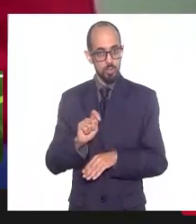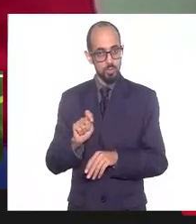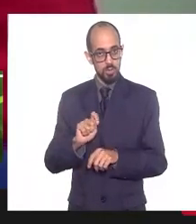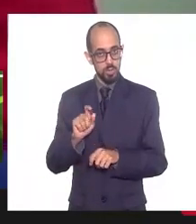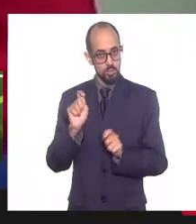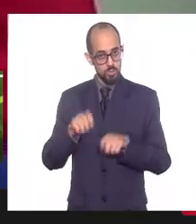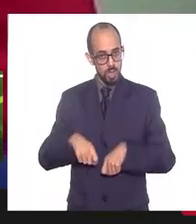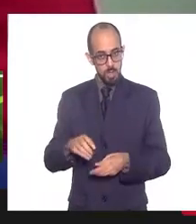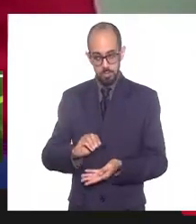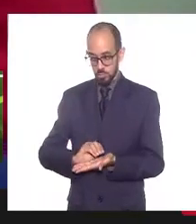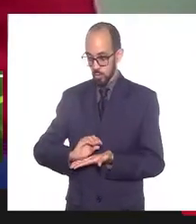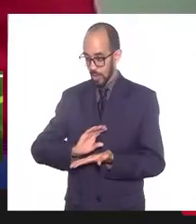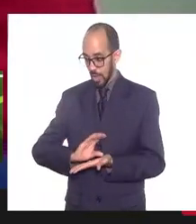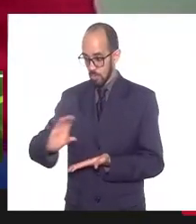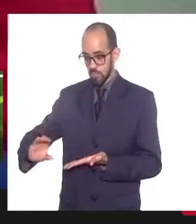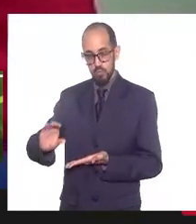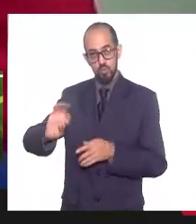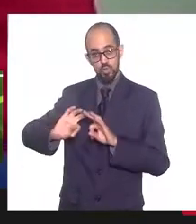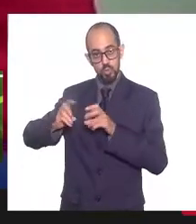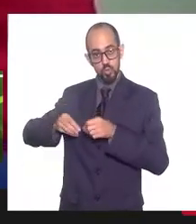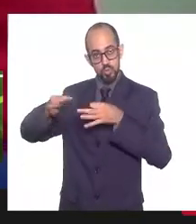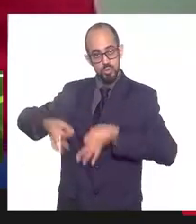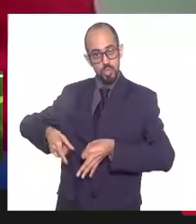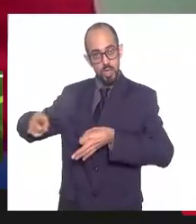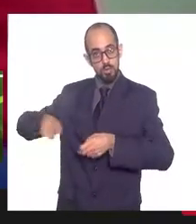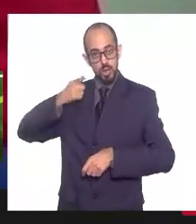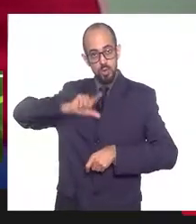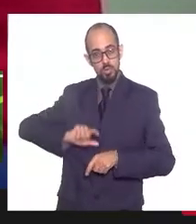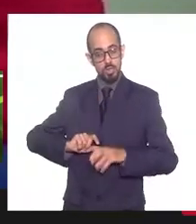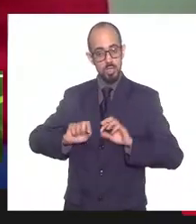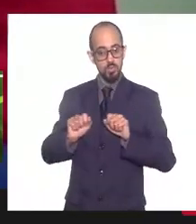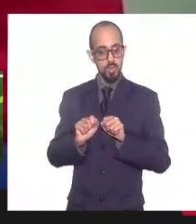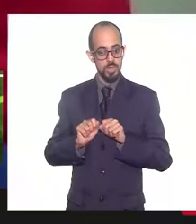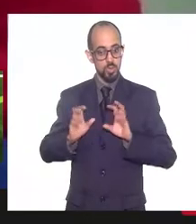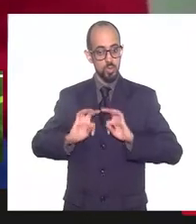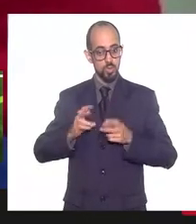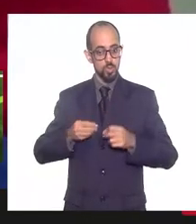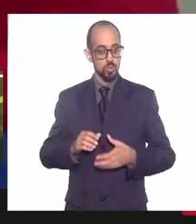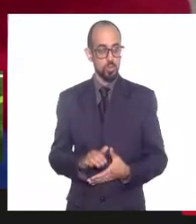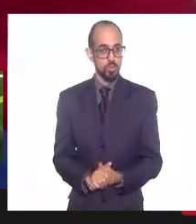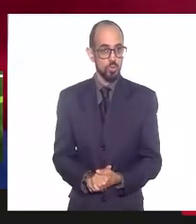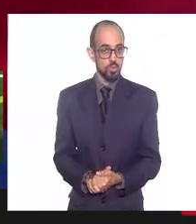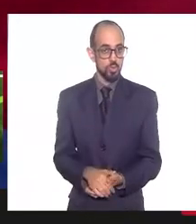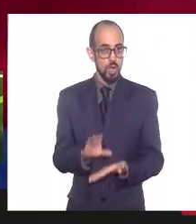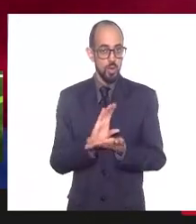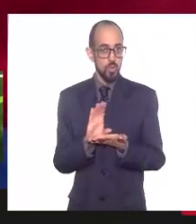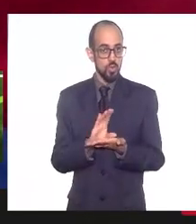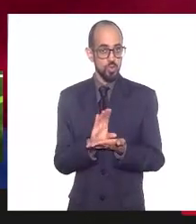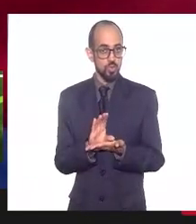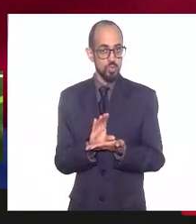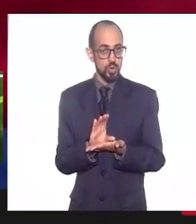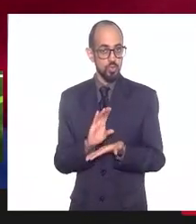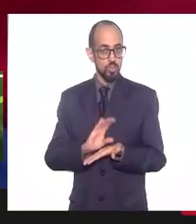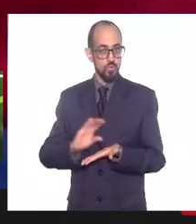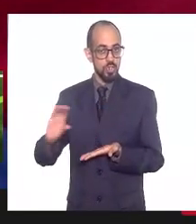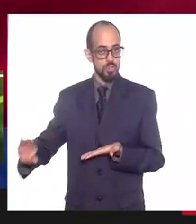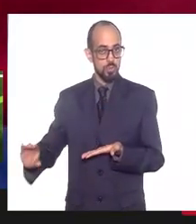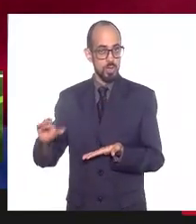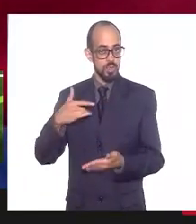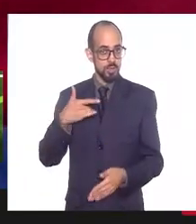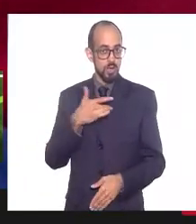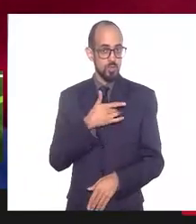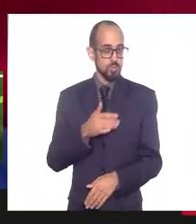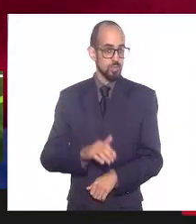a quantia adequada para o cumprimento da rubrica constitucional de investimento na saúde.